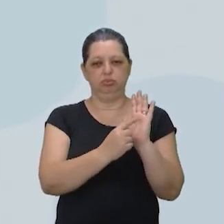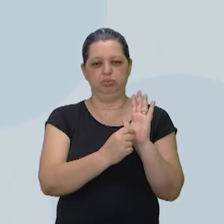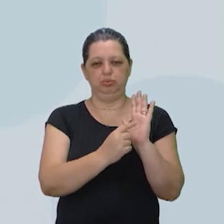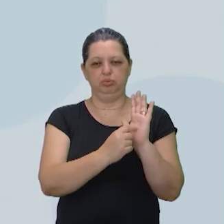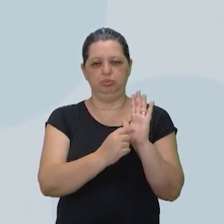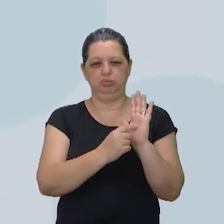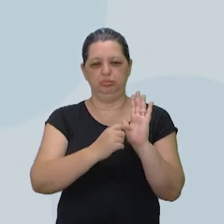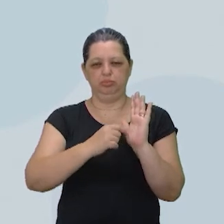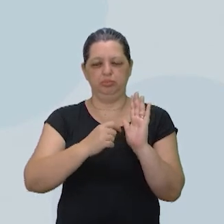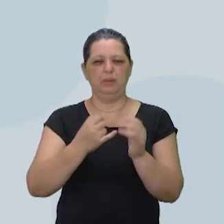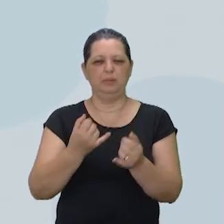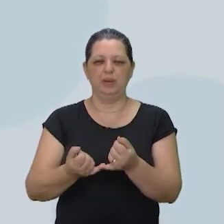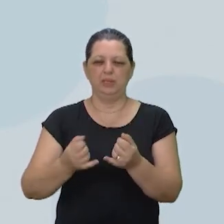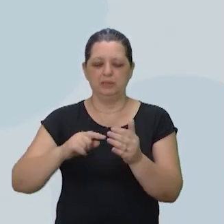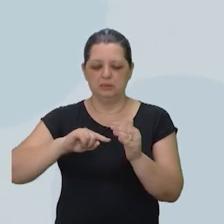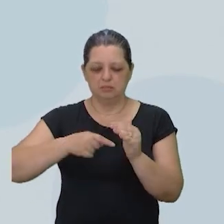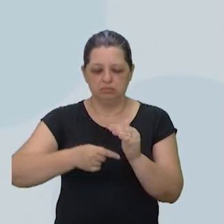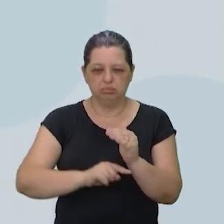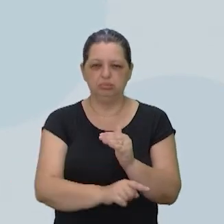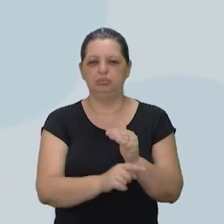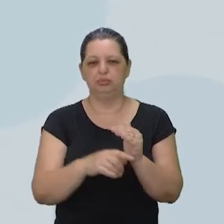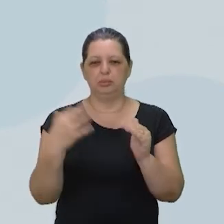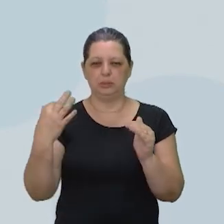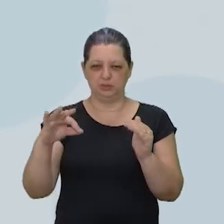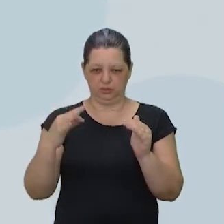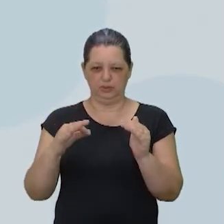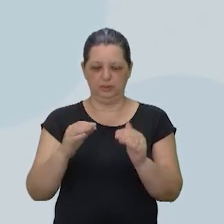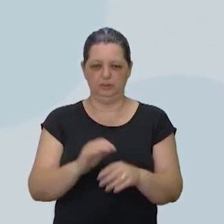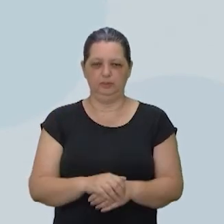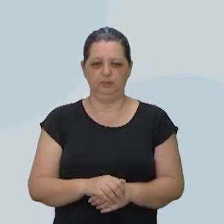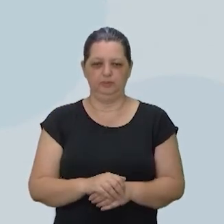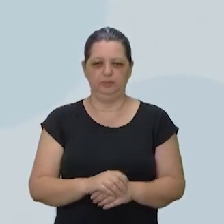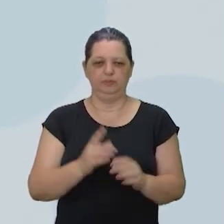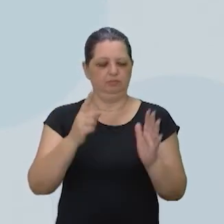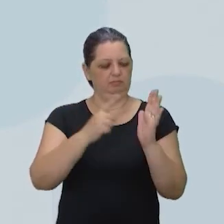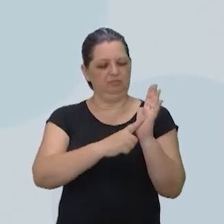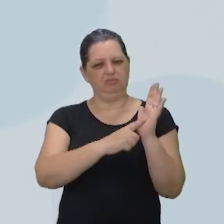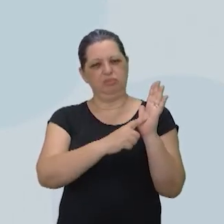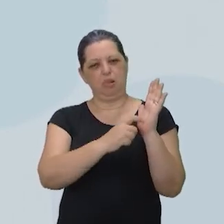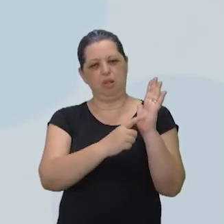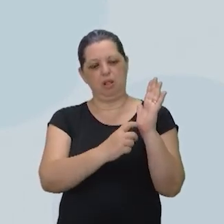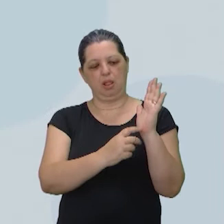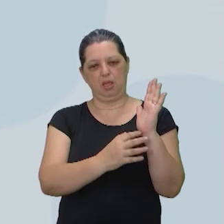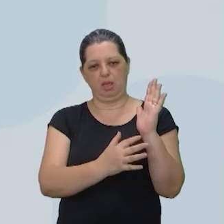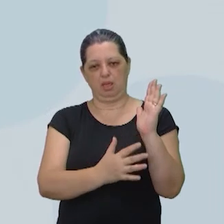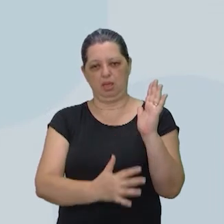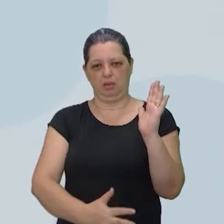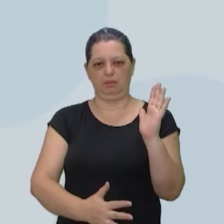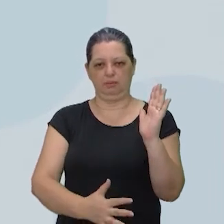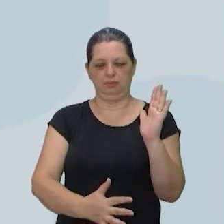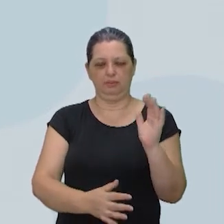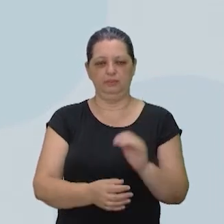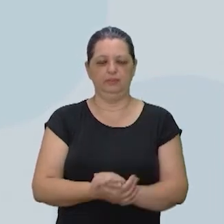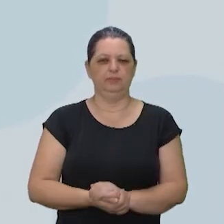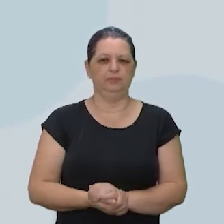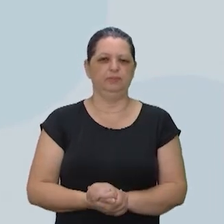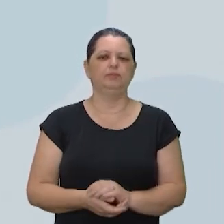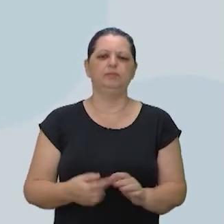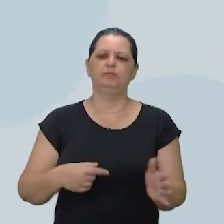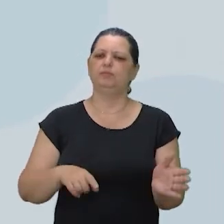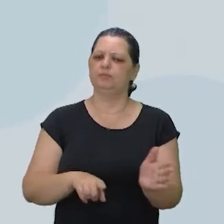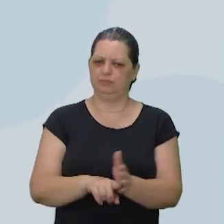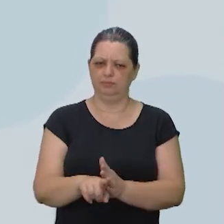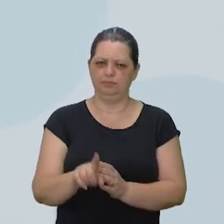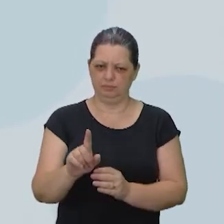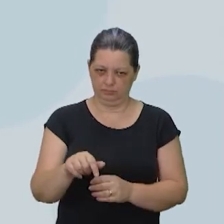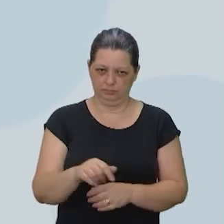corte profundo nessa mão e tivesse assim, jorrando sangue mesmo. Deixa eu te fazer uma pergunta. Esse é o tipo